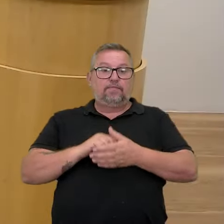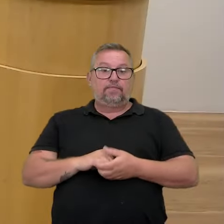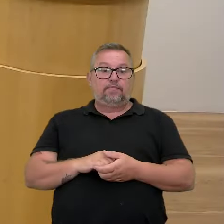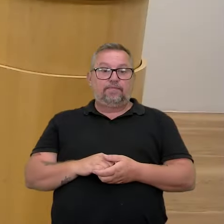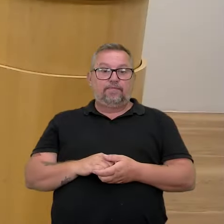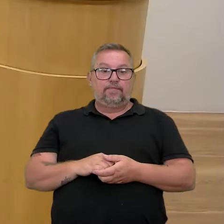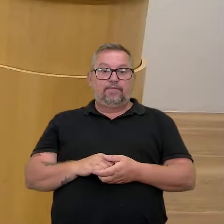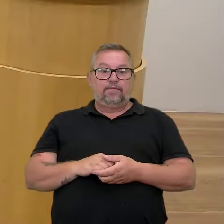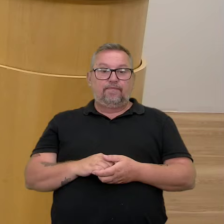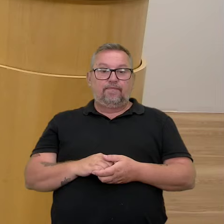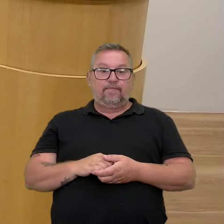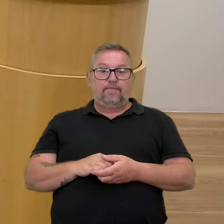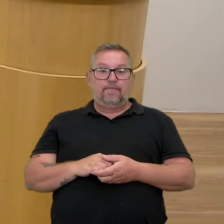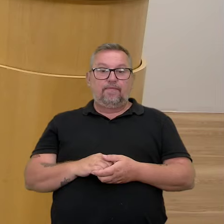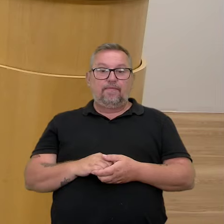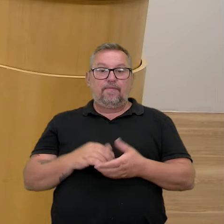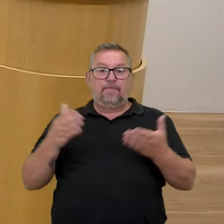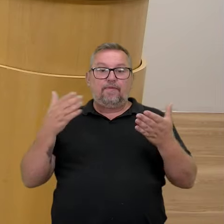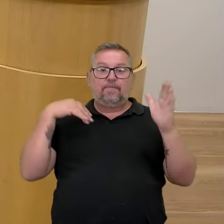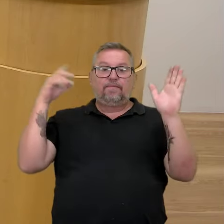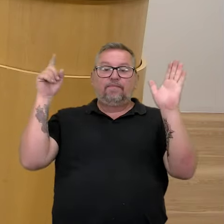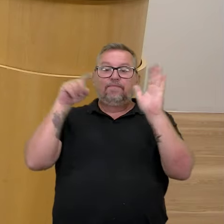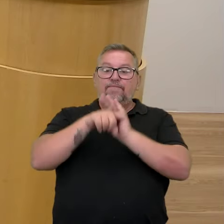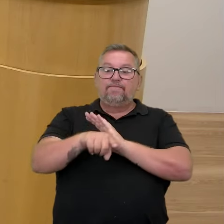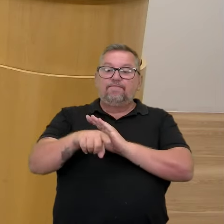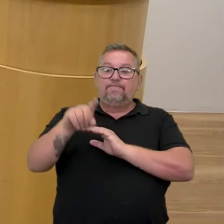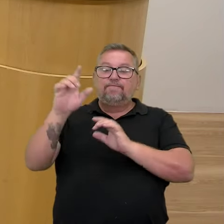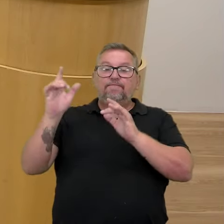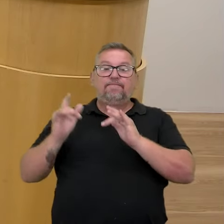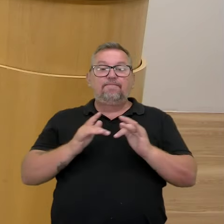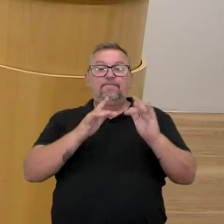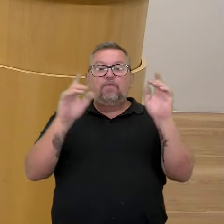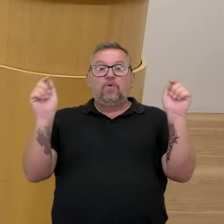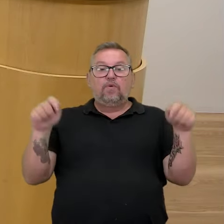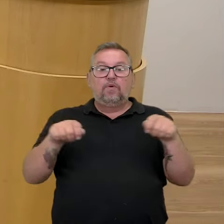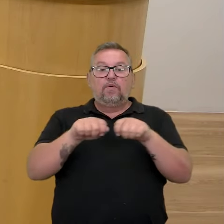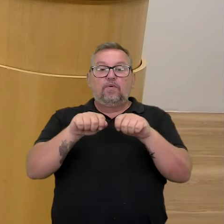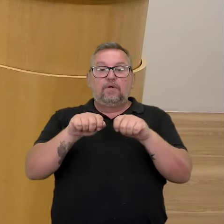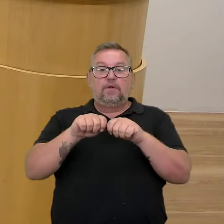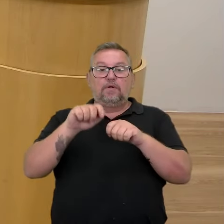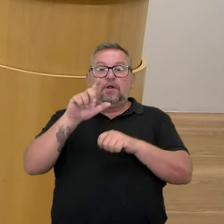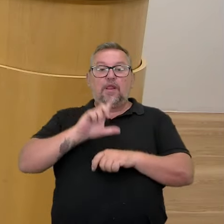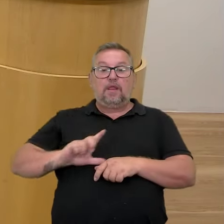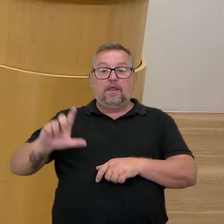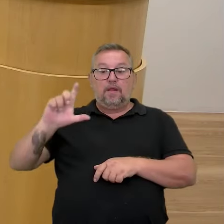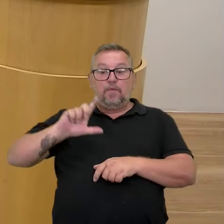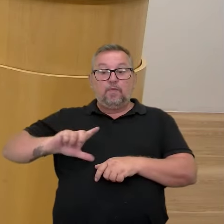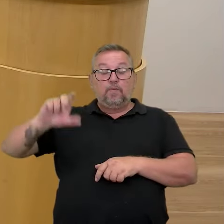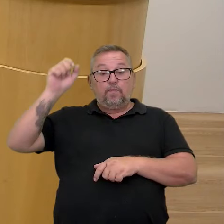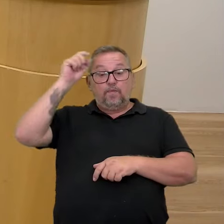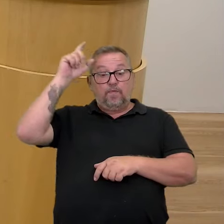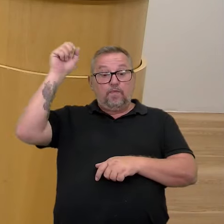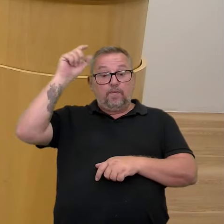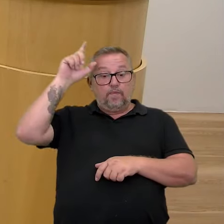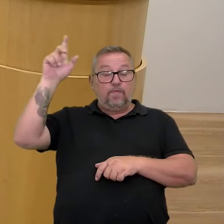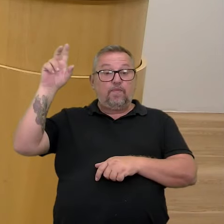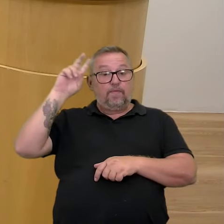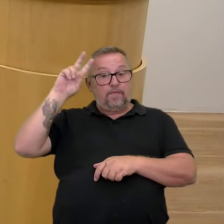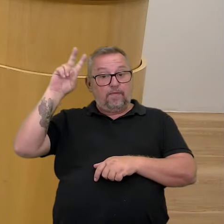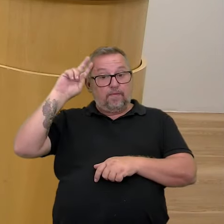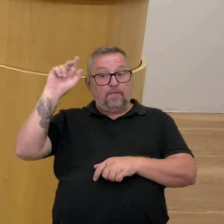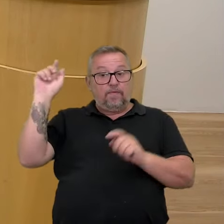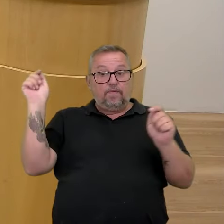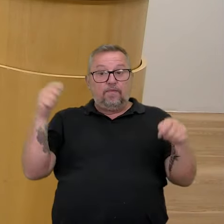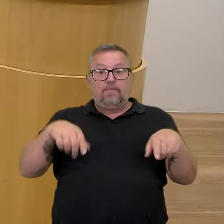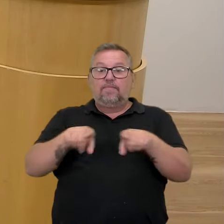está no aplicativo. E aí vem a pergunta. Que relações podemos fazer entre literatura e cultura? Lembrando que a gente